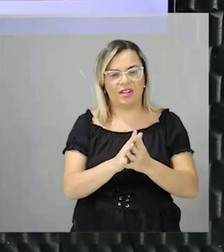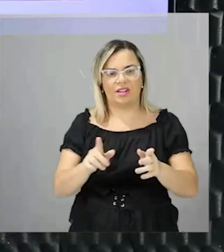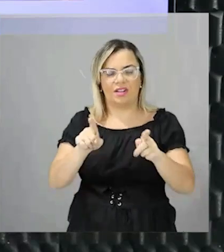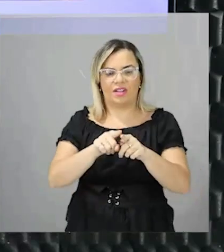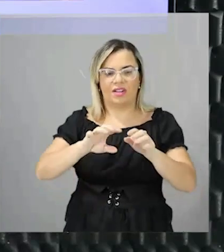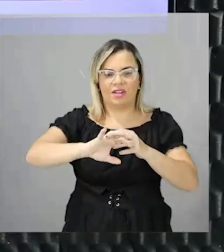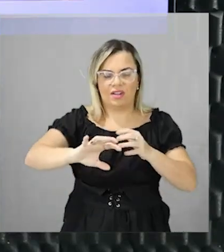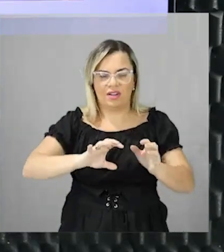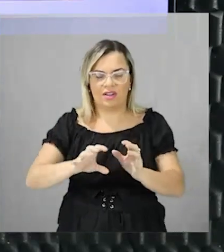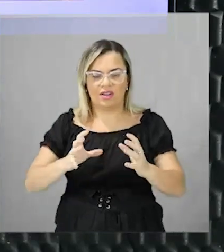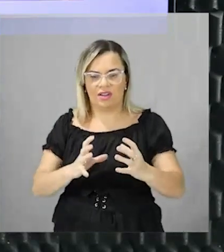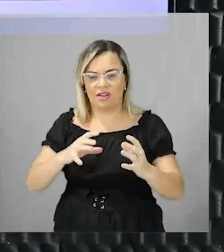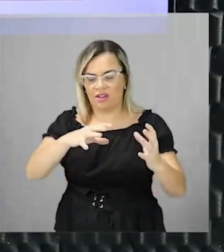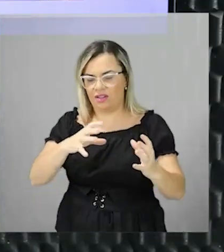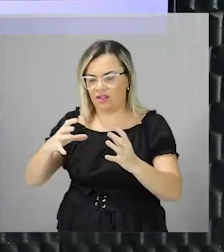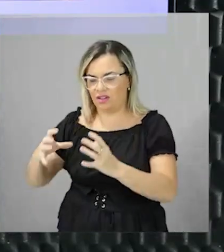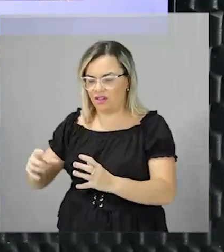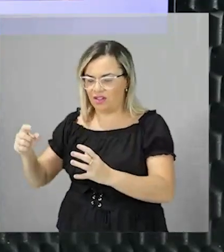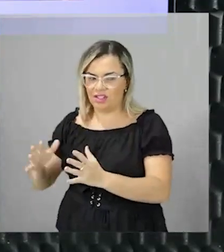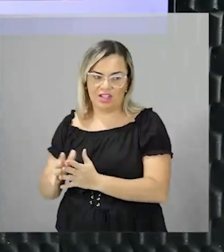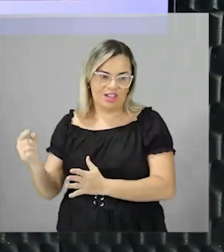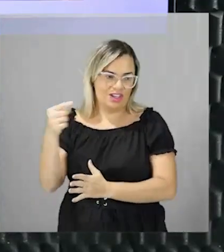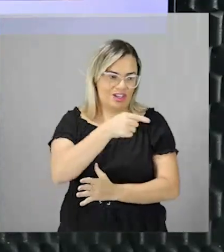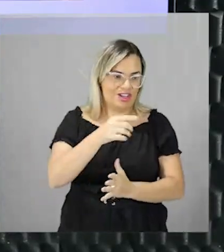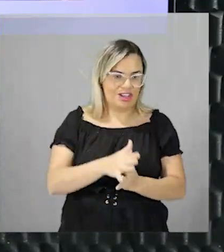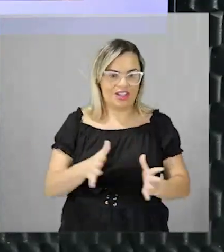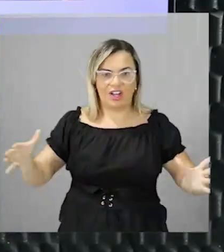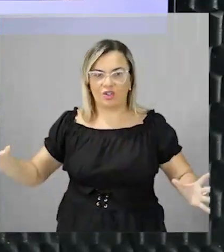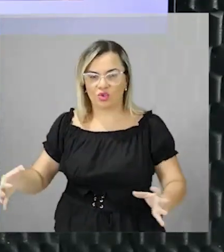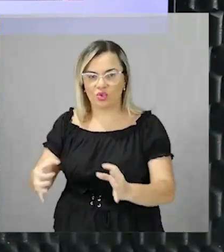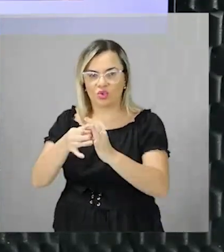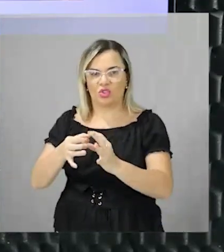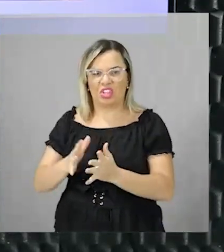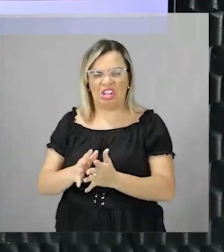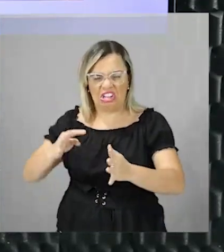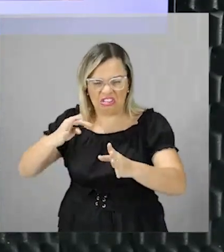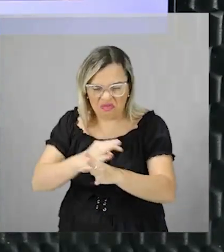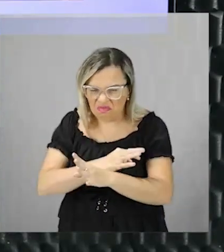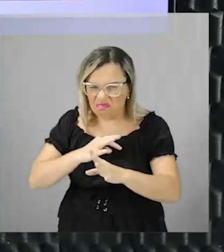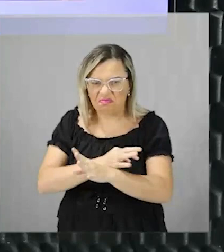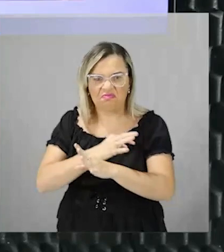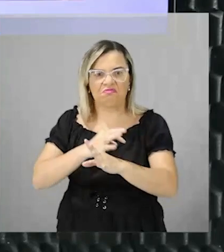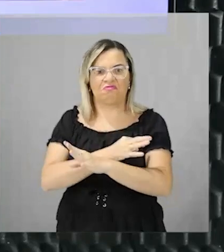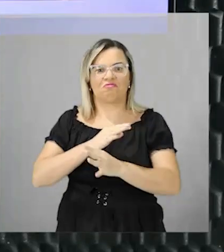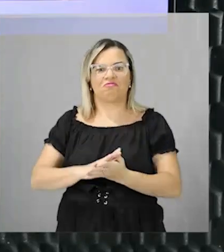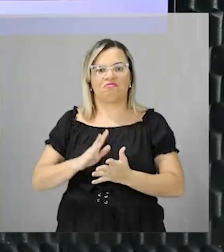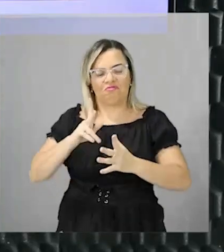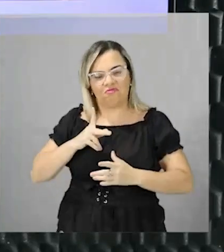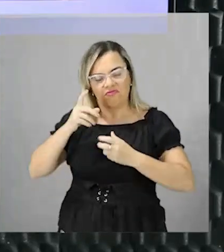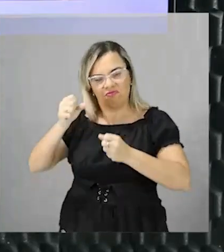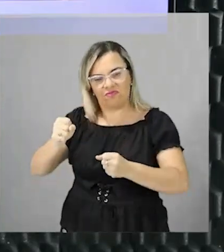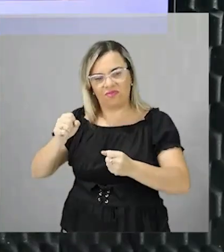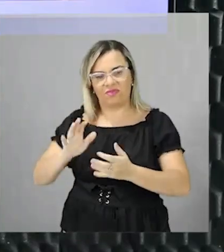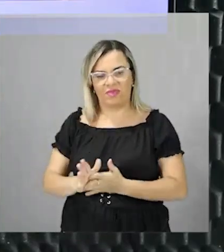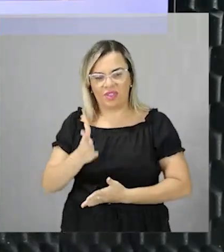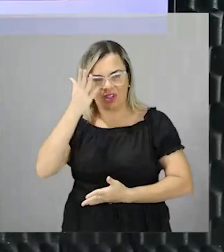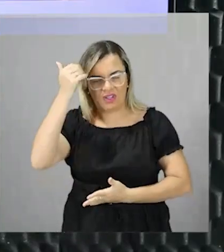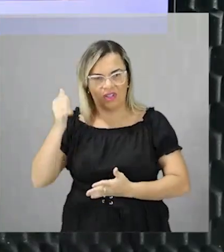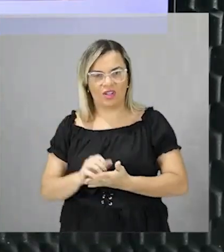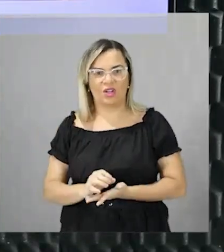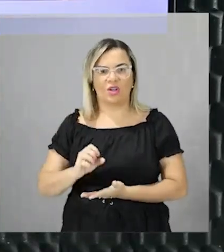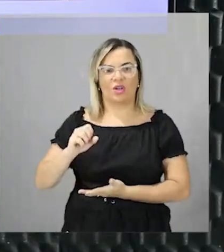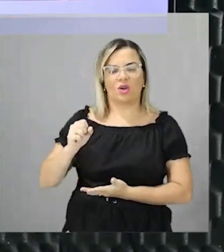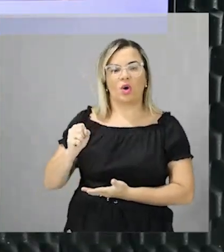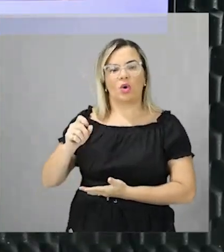rocha metamórfica seria o super saiyajin delas, tá certo? Por quê? Porque ela é mais forte, ela é mais resistente. Super saiyajin aí do Dragon Ball Z, quem gosta de